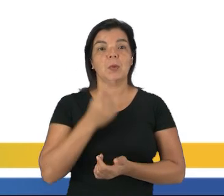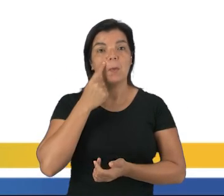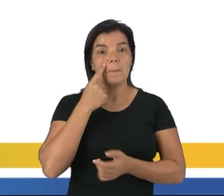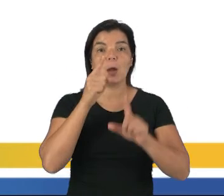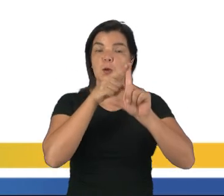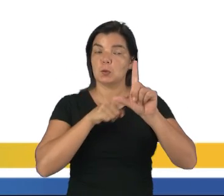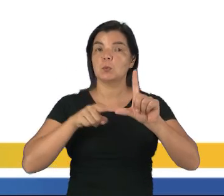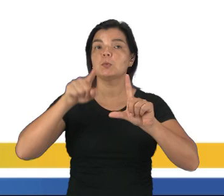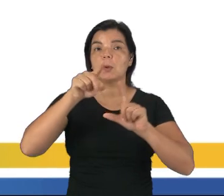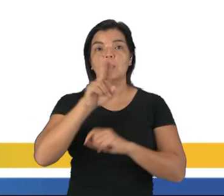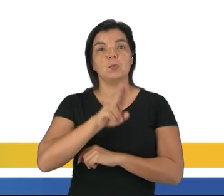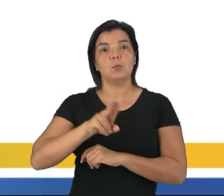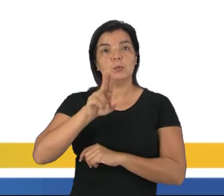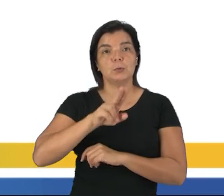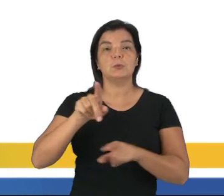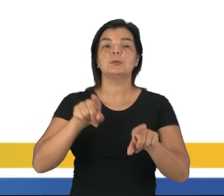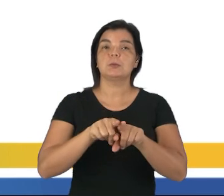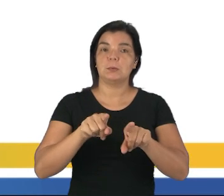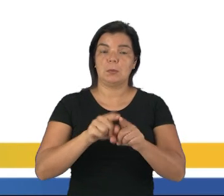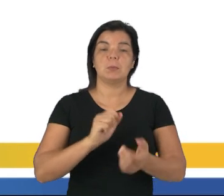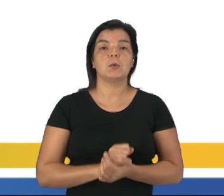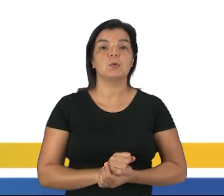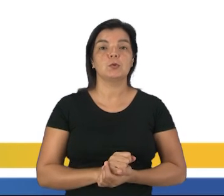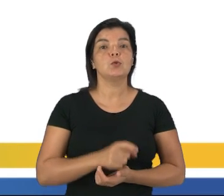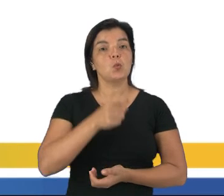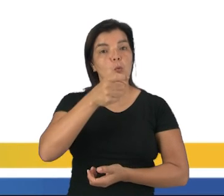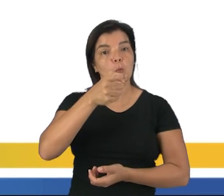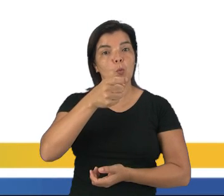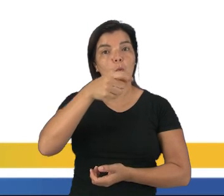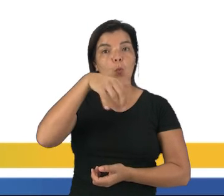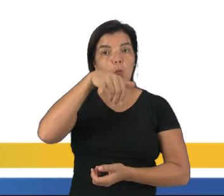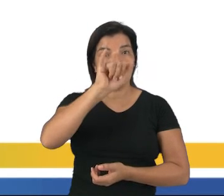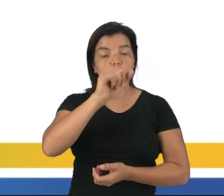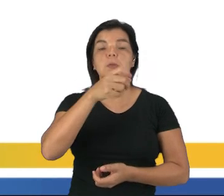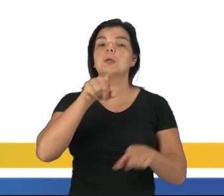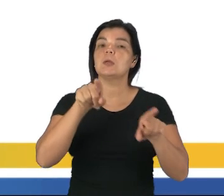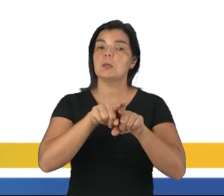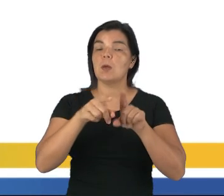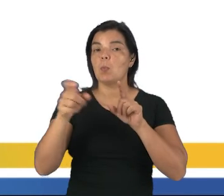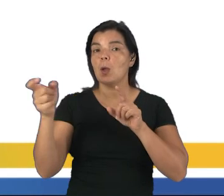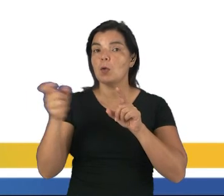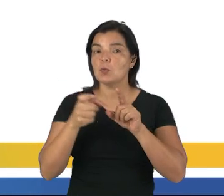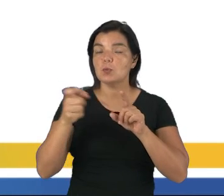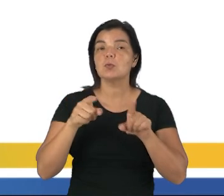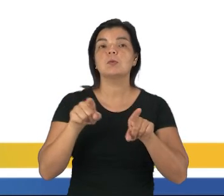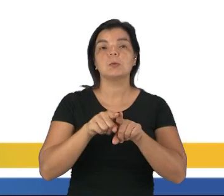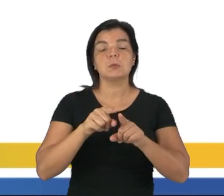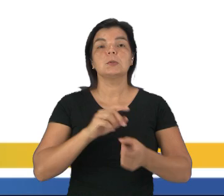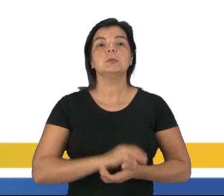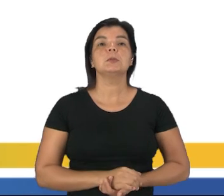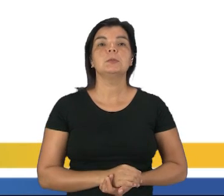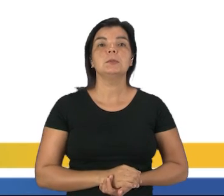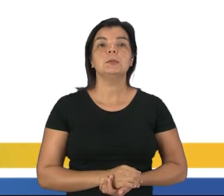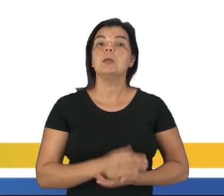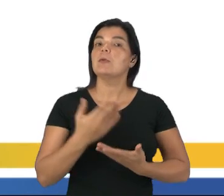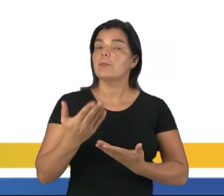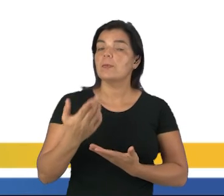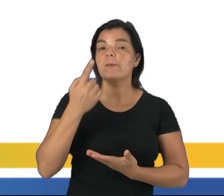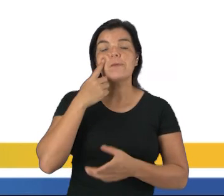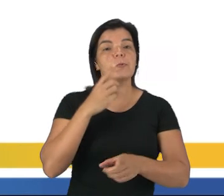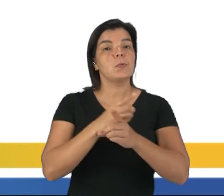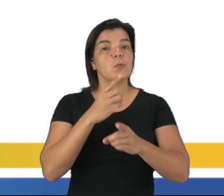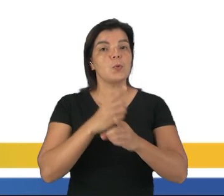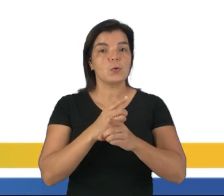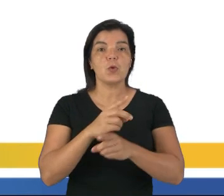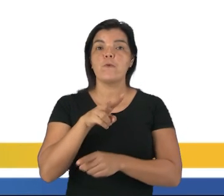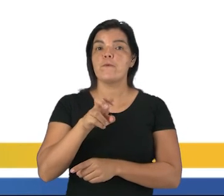uma parábola, a gente vai utilizar os pontos em que ela intercepta o eixo y e o eixo x, caso ela tenha zeros reais, né? E a gente vai localizar